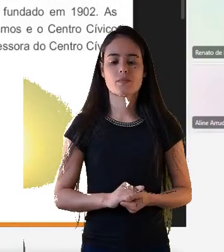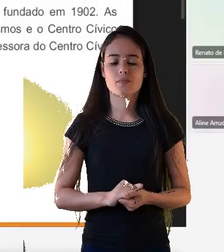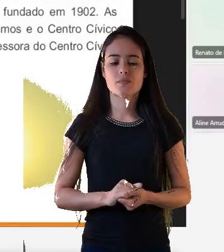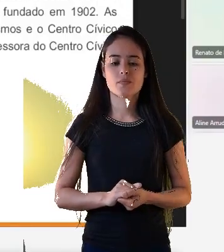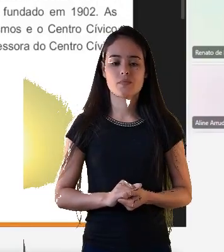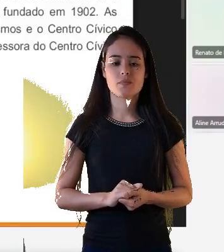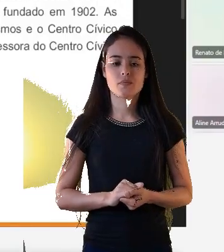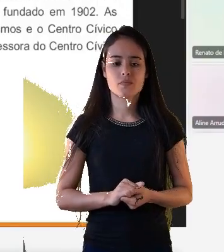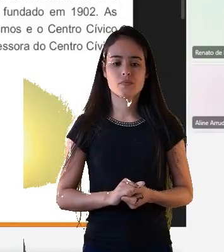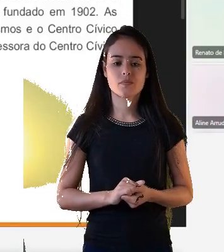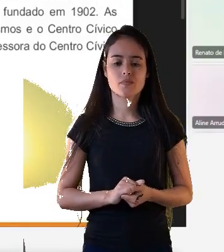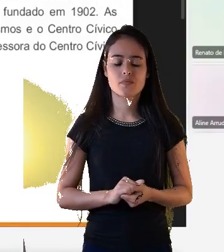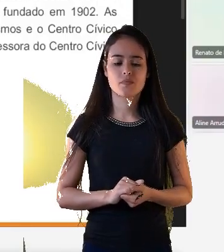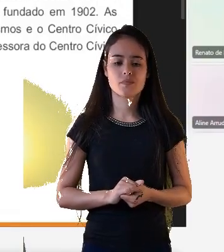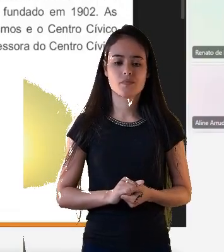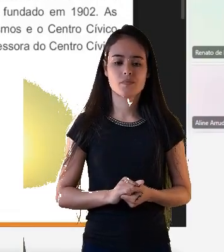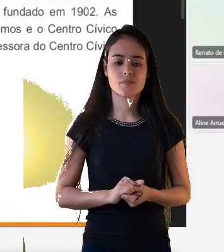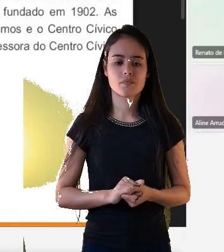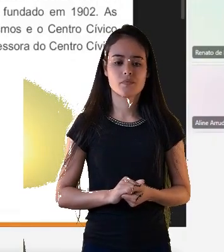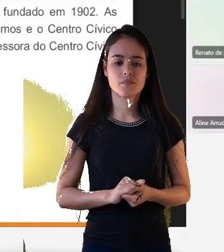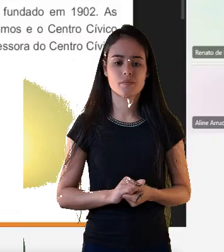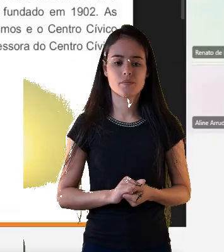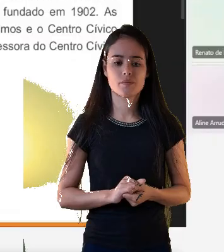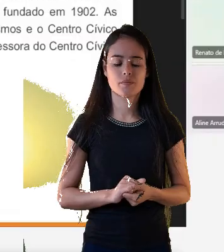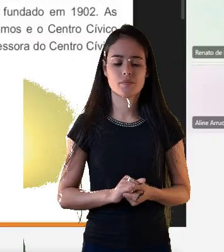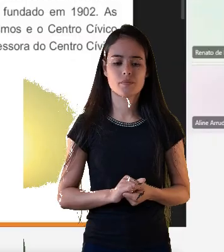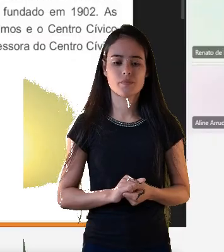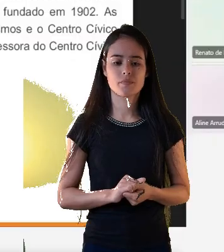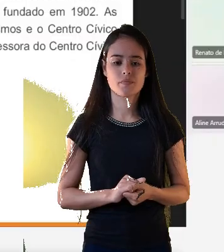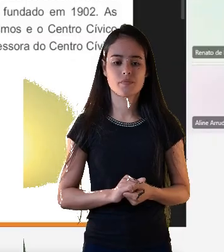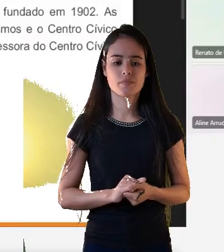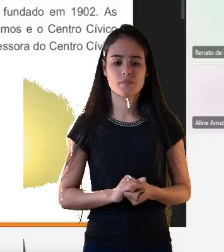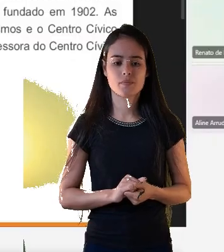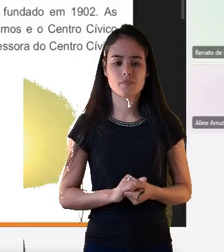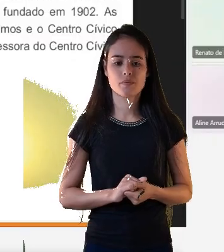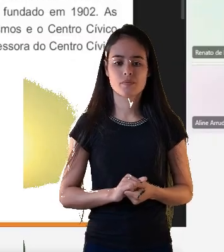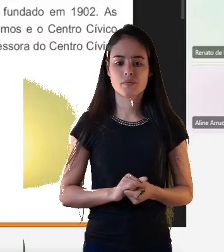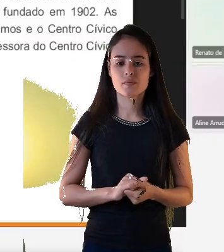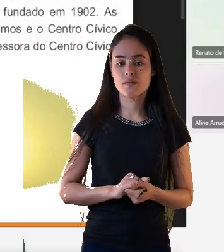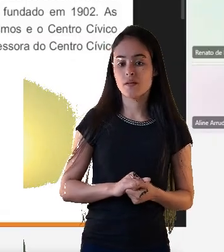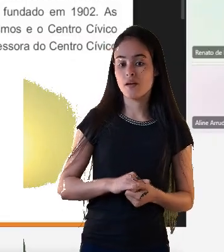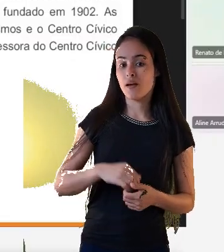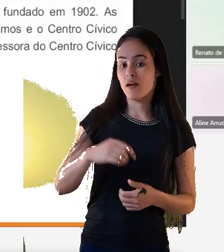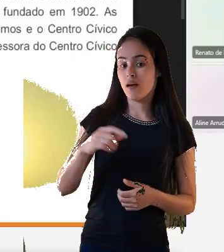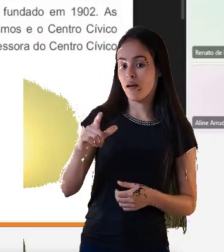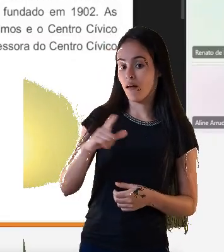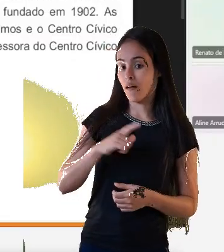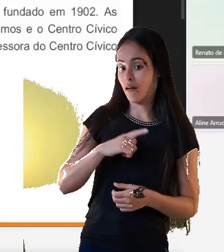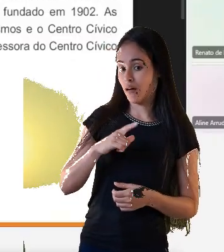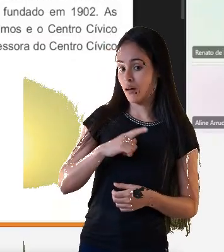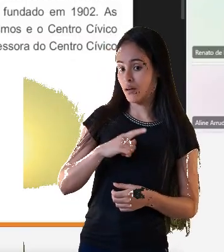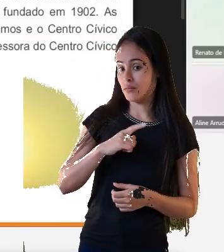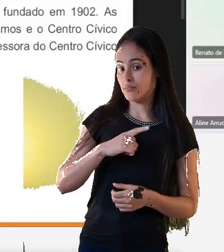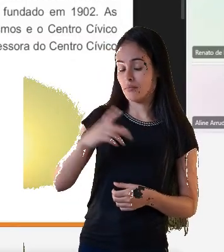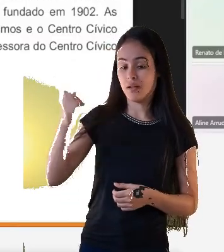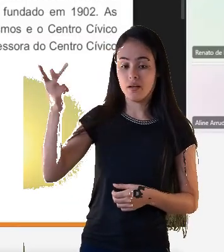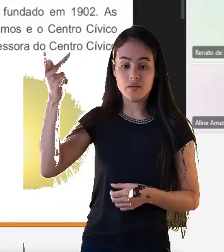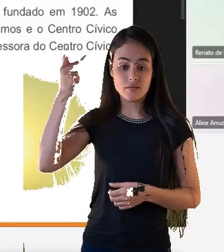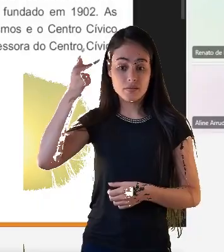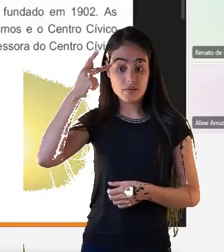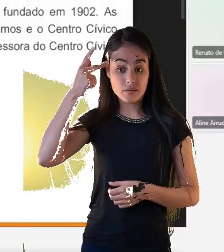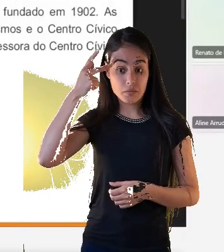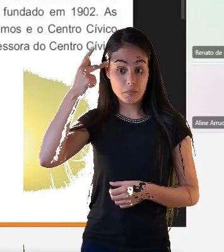a cargos políticos, enfim, que saíam grandes atuações, né,